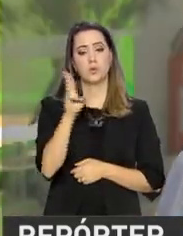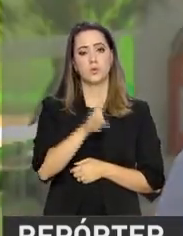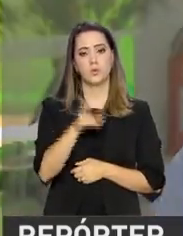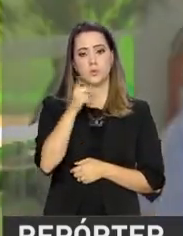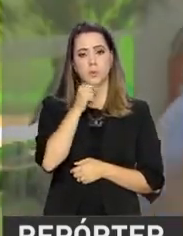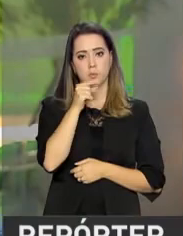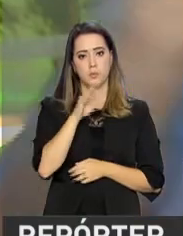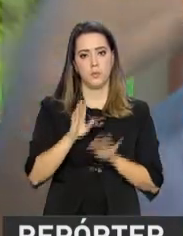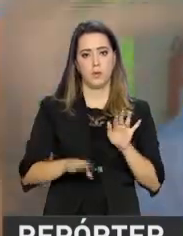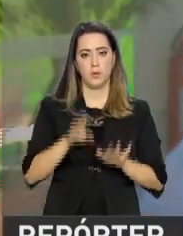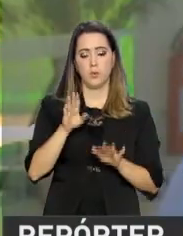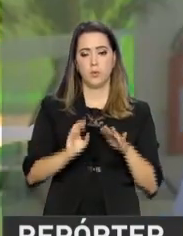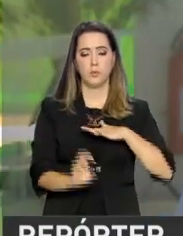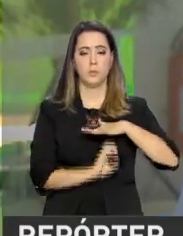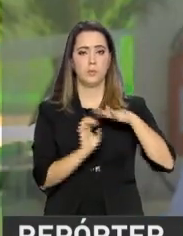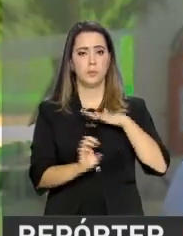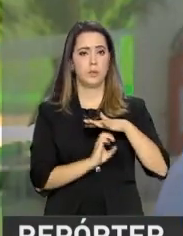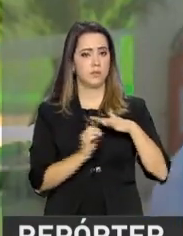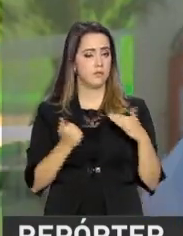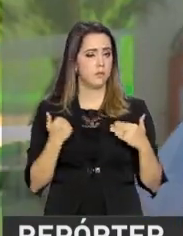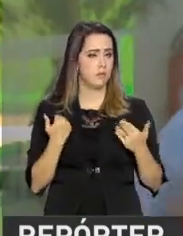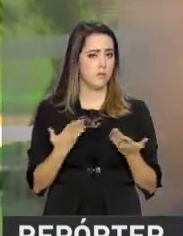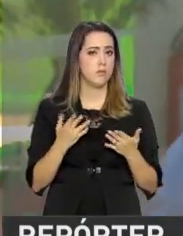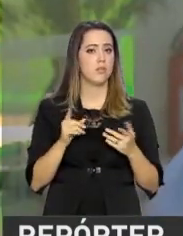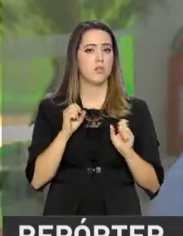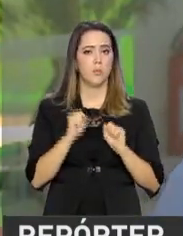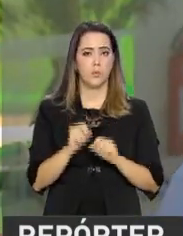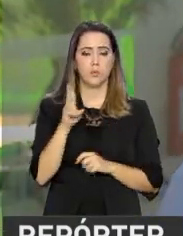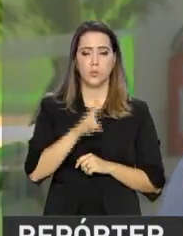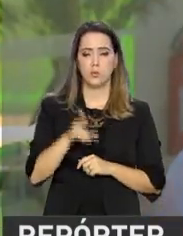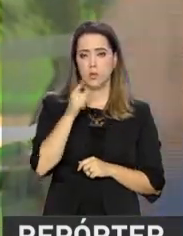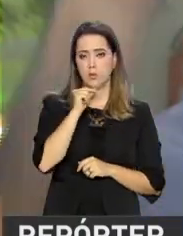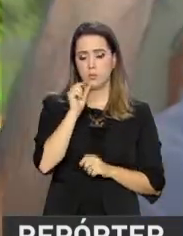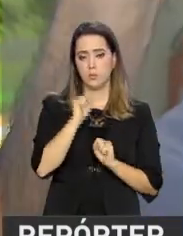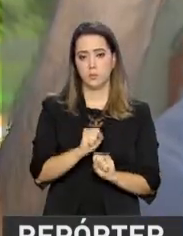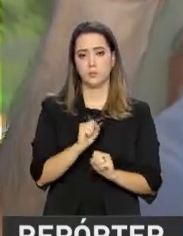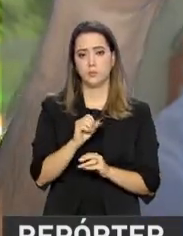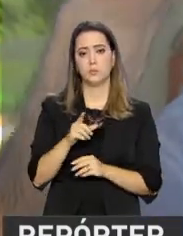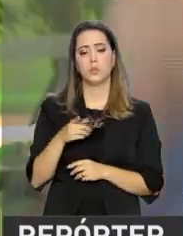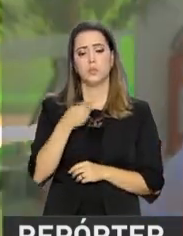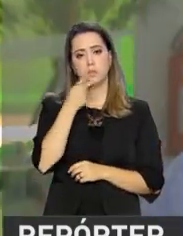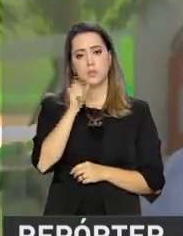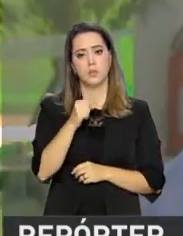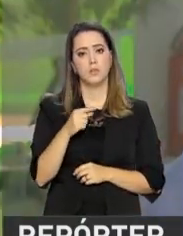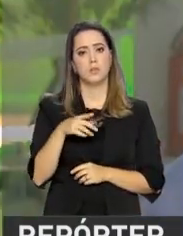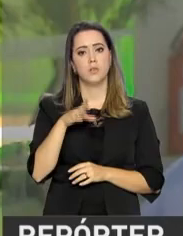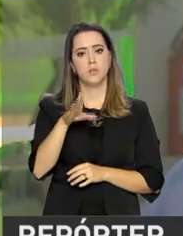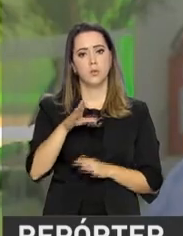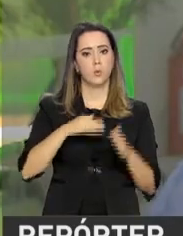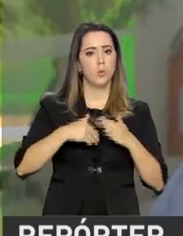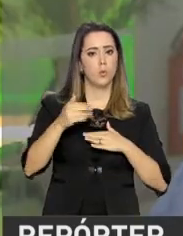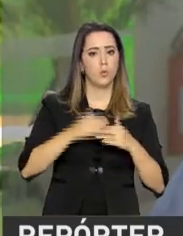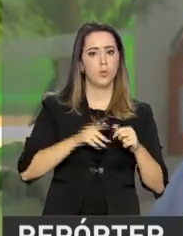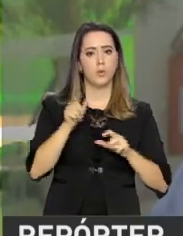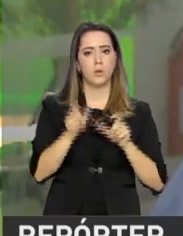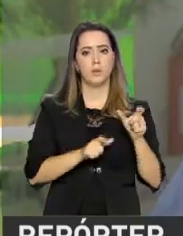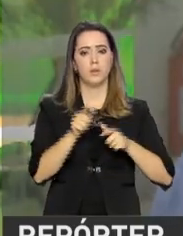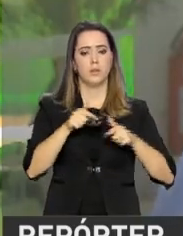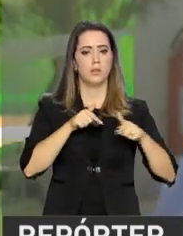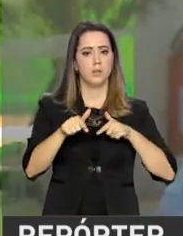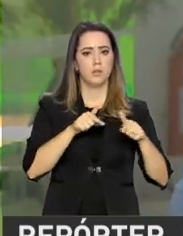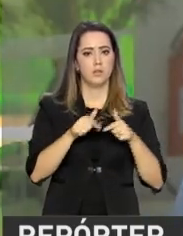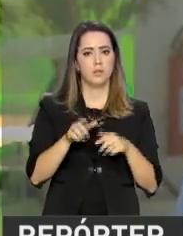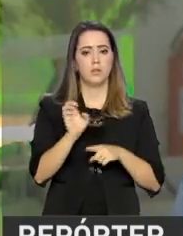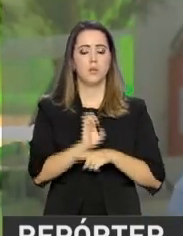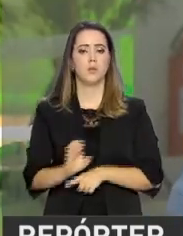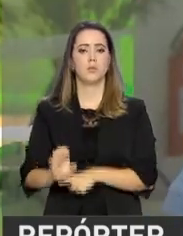água, ou qualquer empresa jurídica que faça muito uso da água, possa dizer, olha, independente das ações do Estado, do município